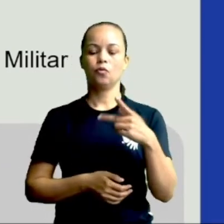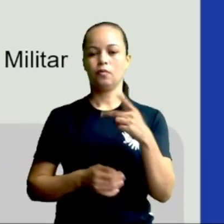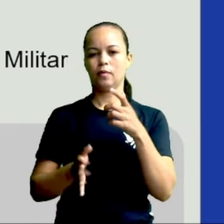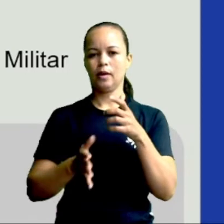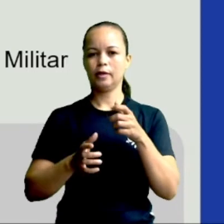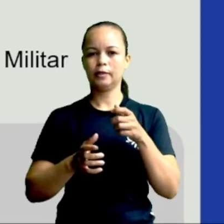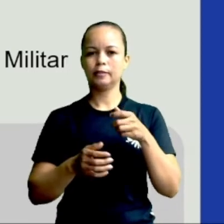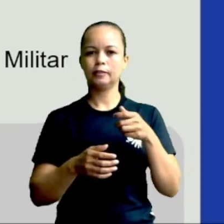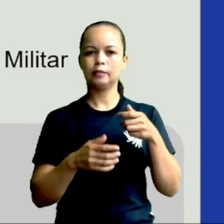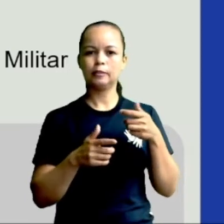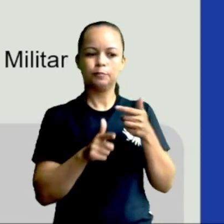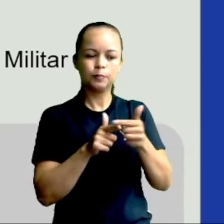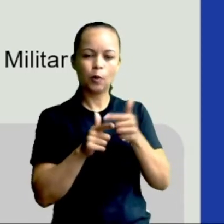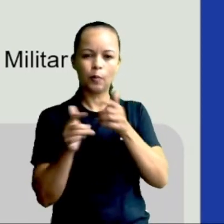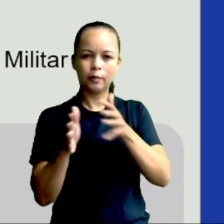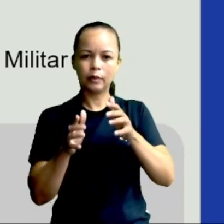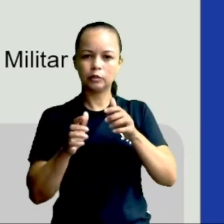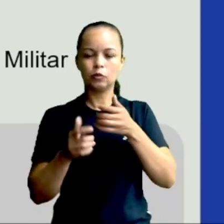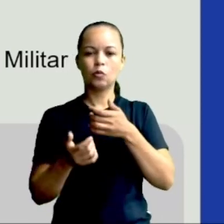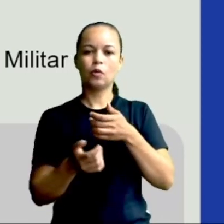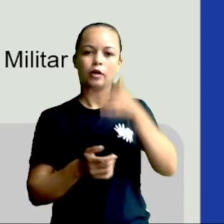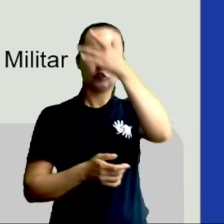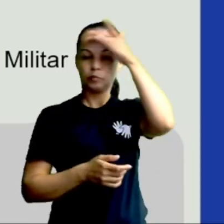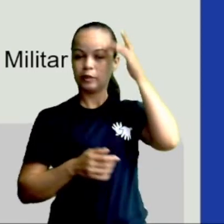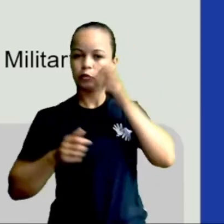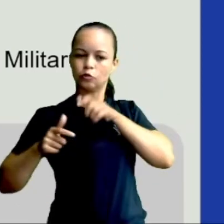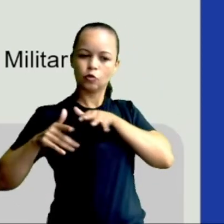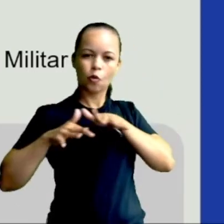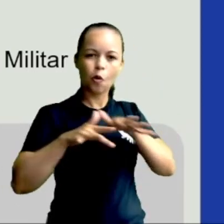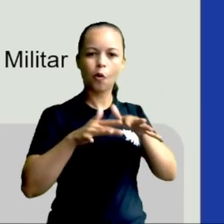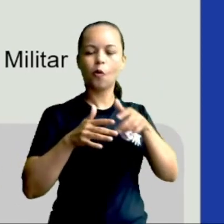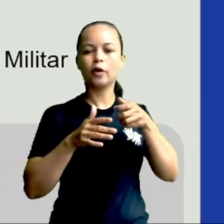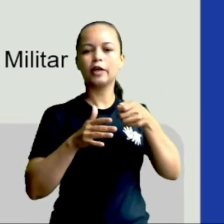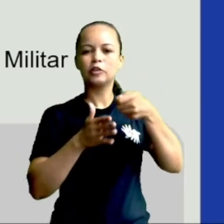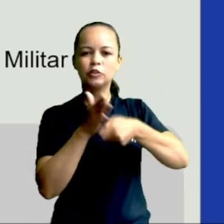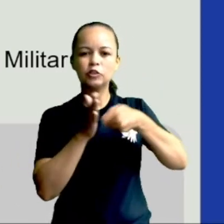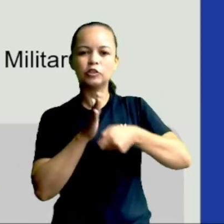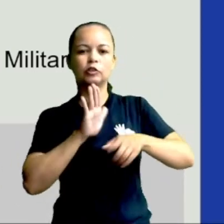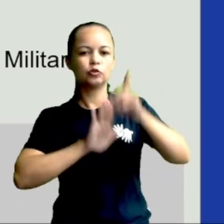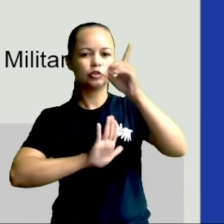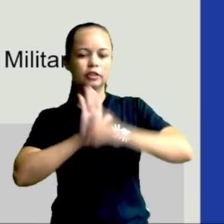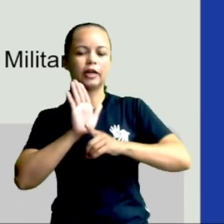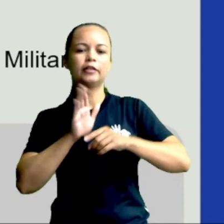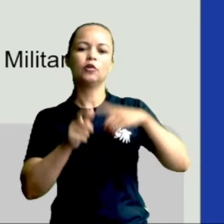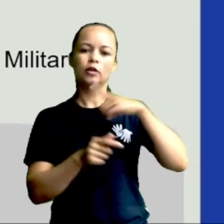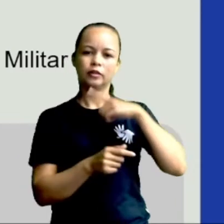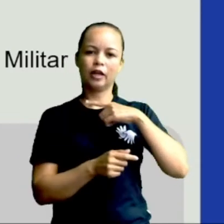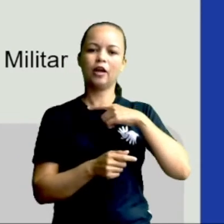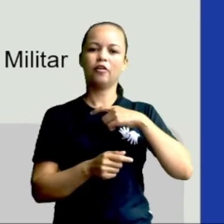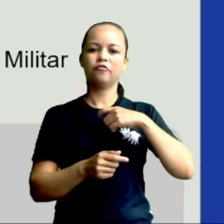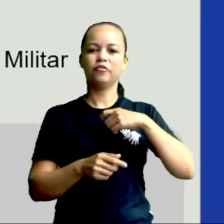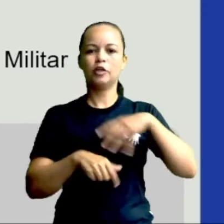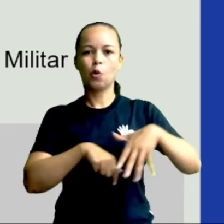do avanço das pessoas na conquista de direitos, houve o golpe militar em